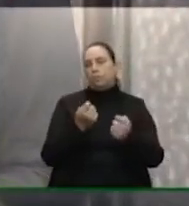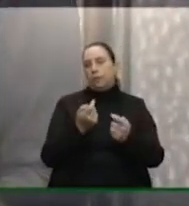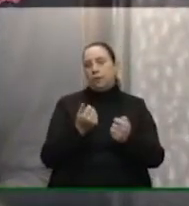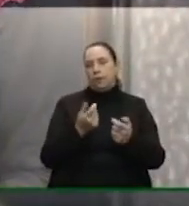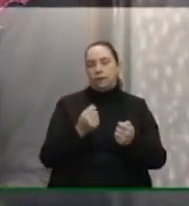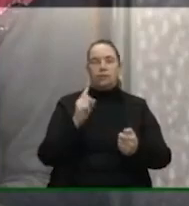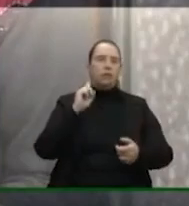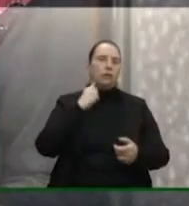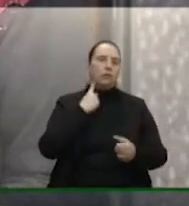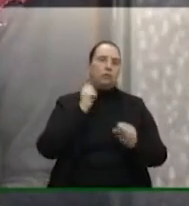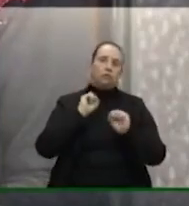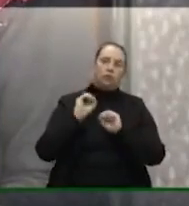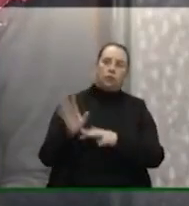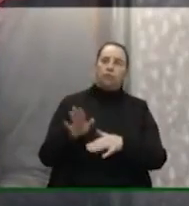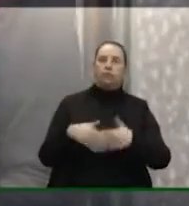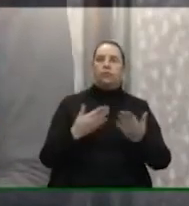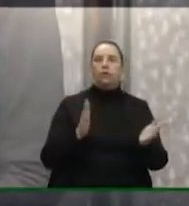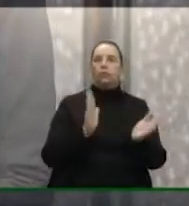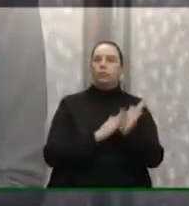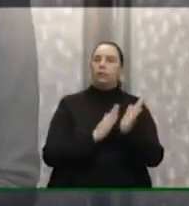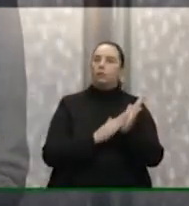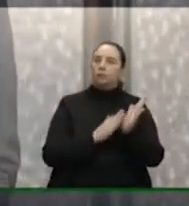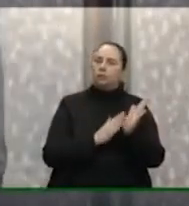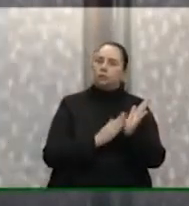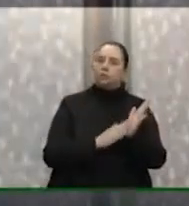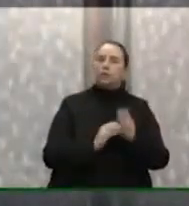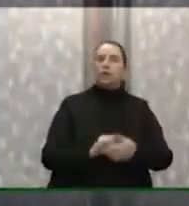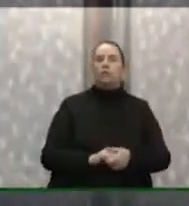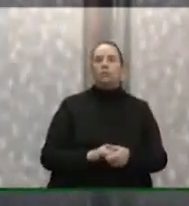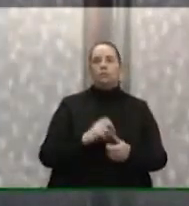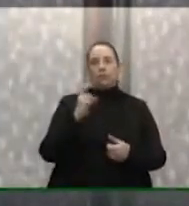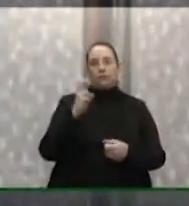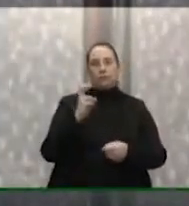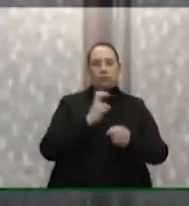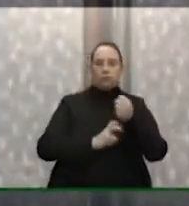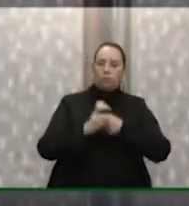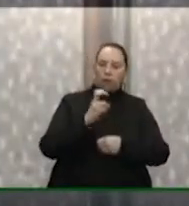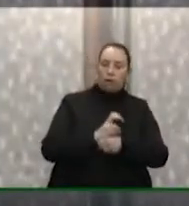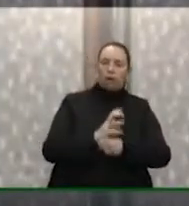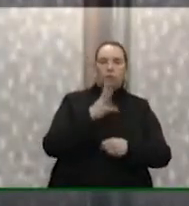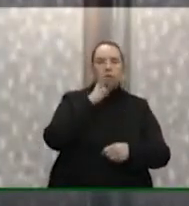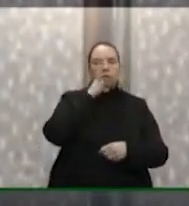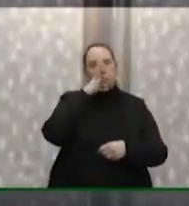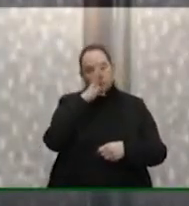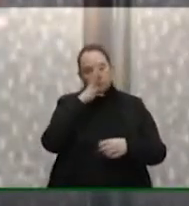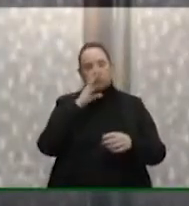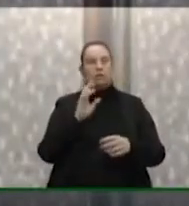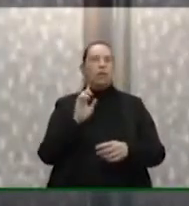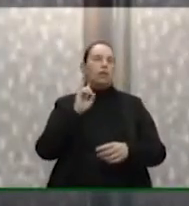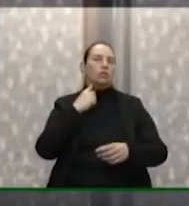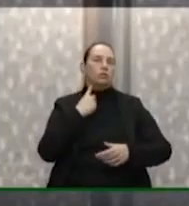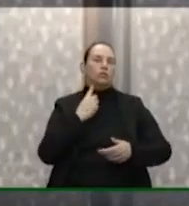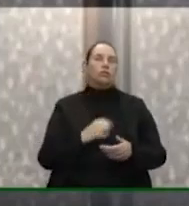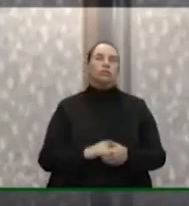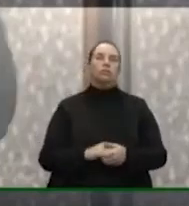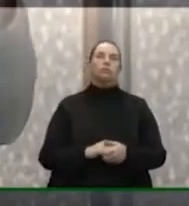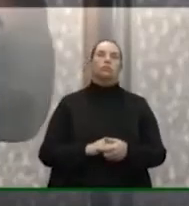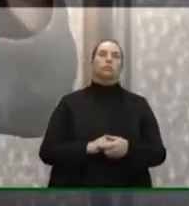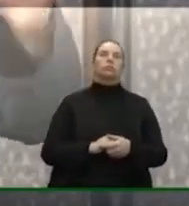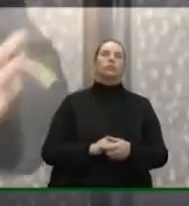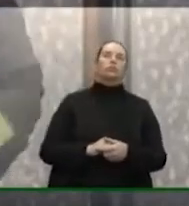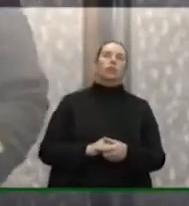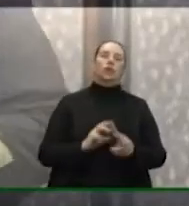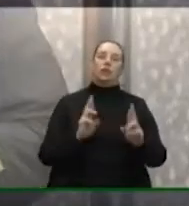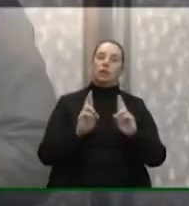aqui parabenizar a mobilização são 5 anos de resistência ao Lixão em Viamão 5 anos e